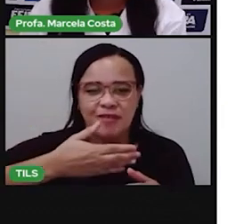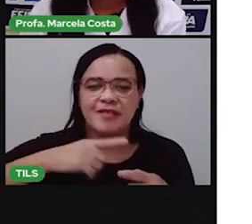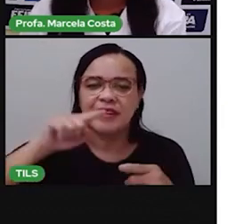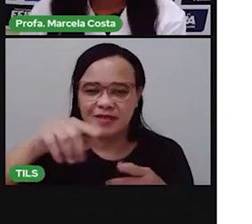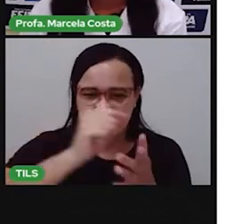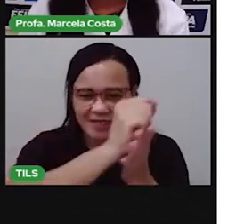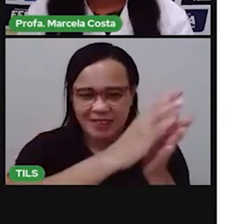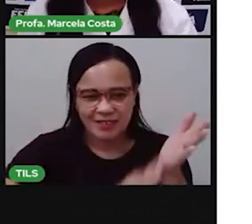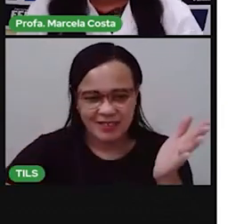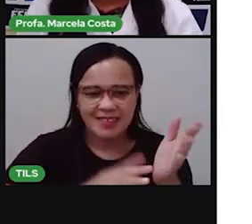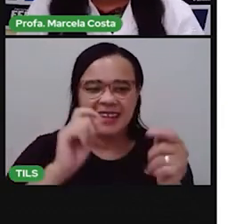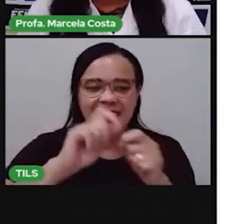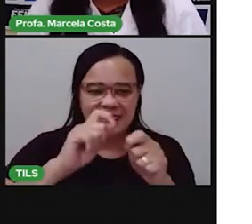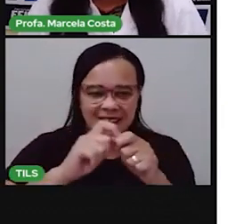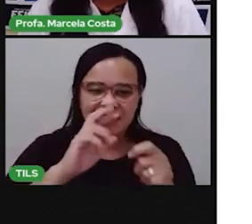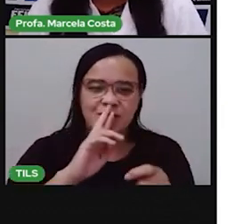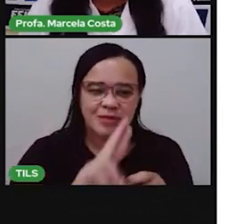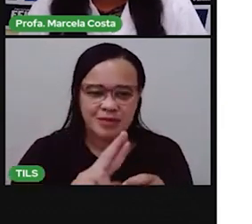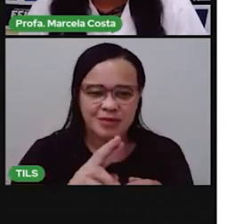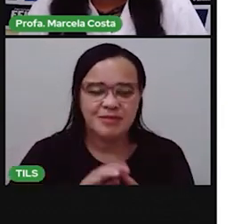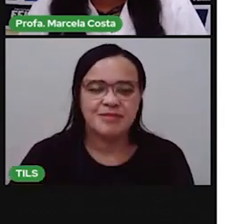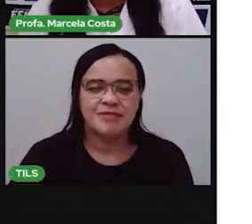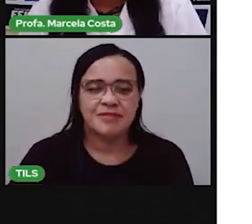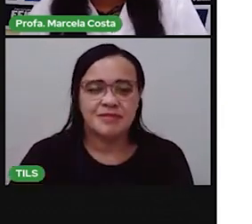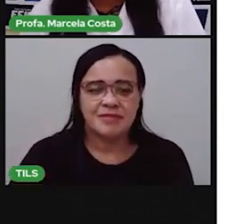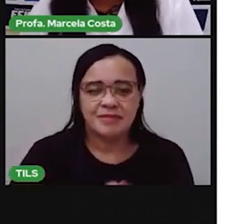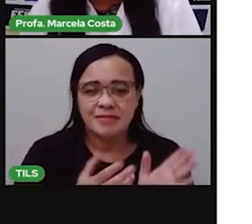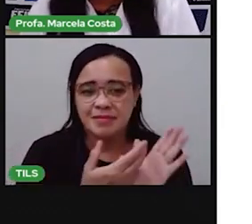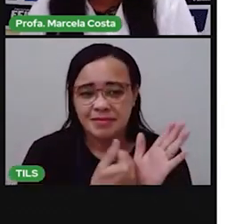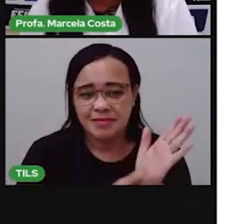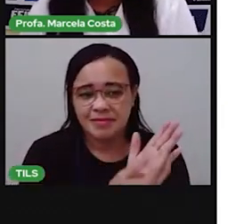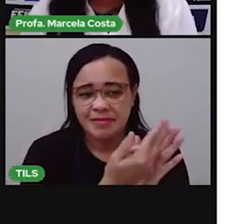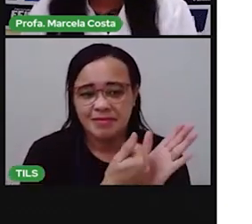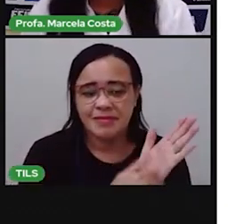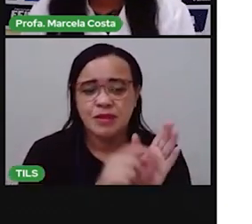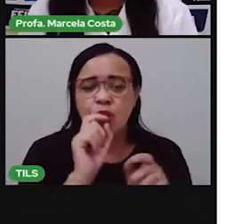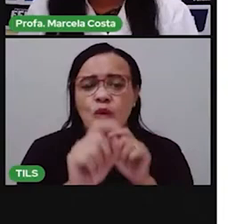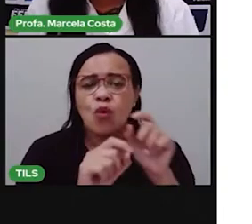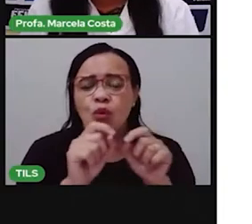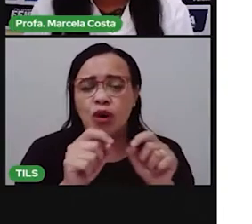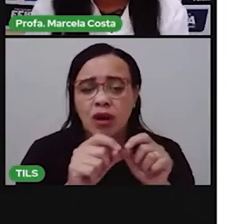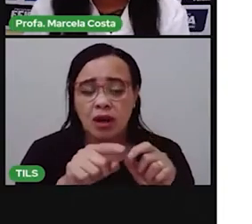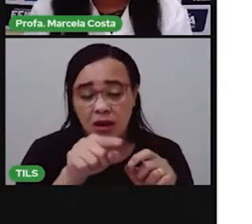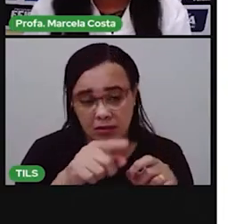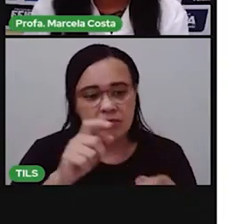Então, vamos lá. Qual é o nome dessa figura? Escreva aí.